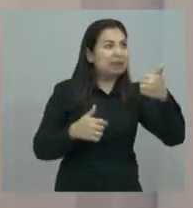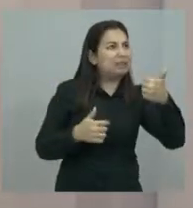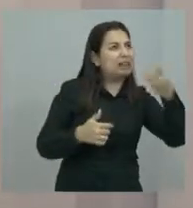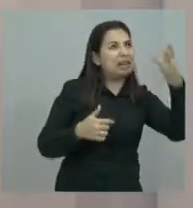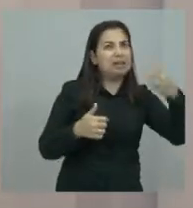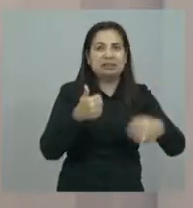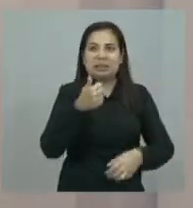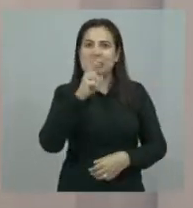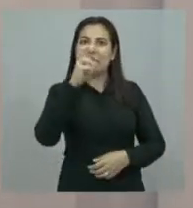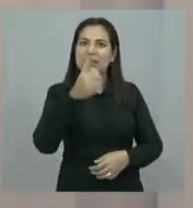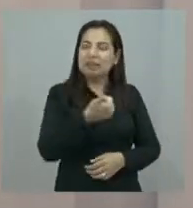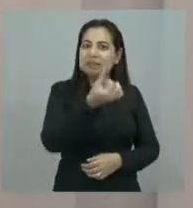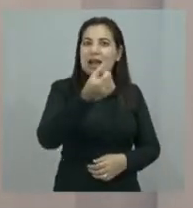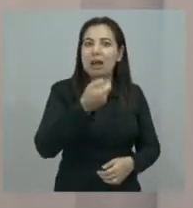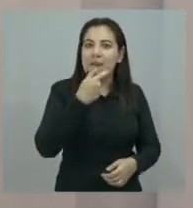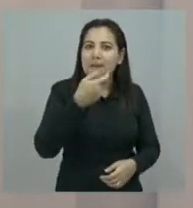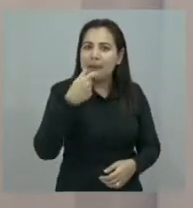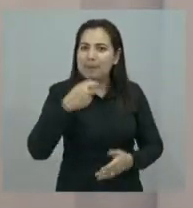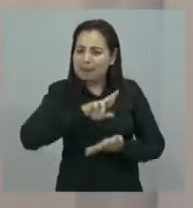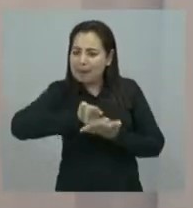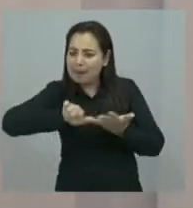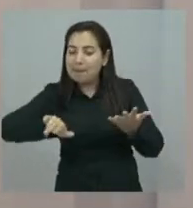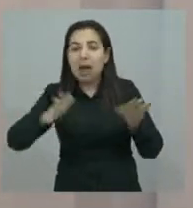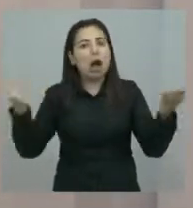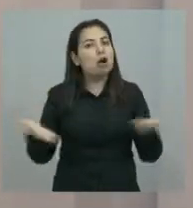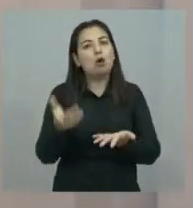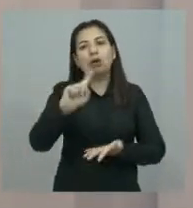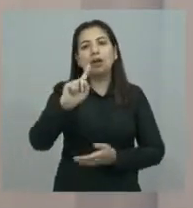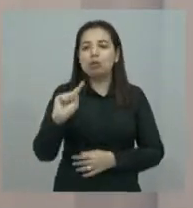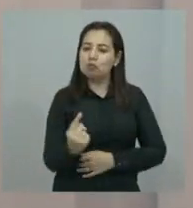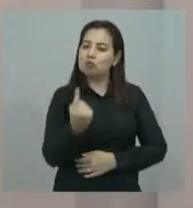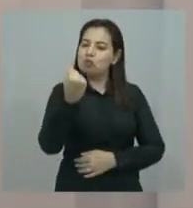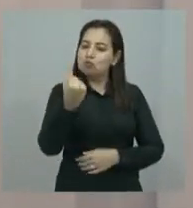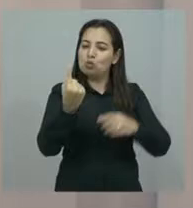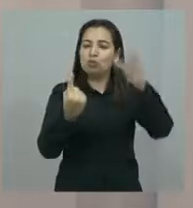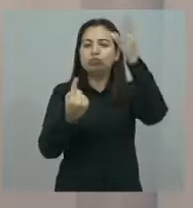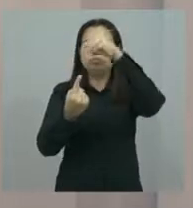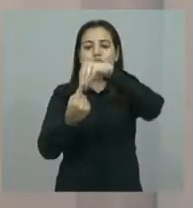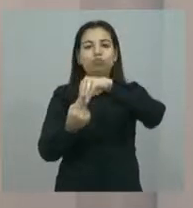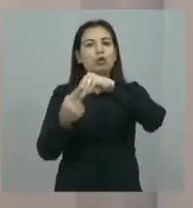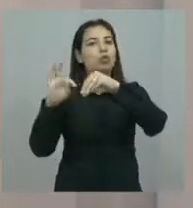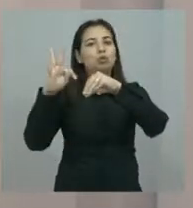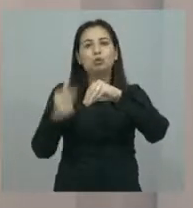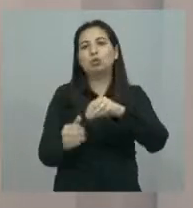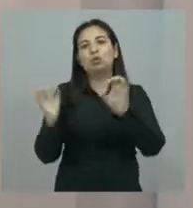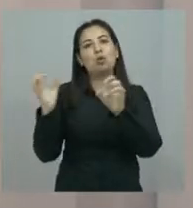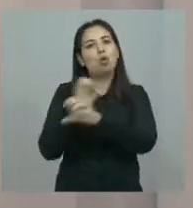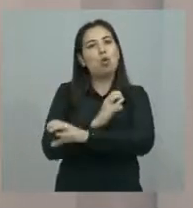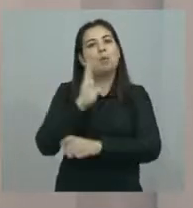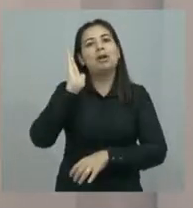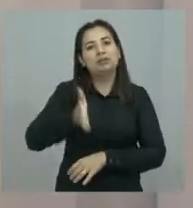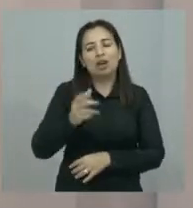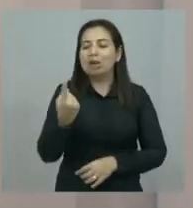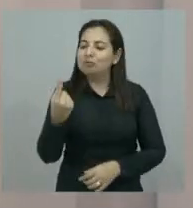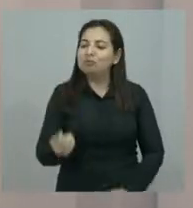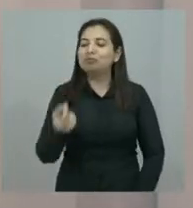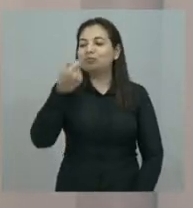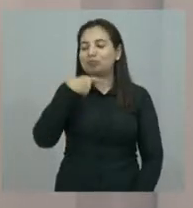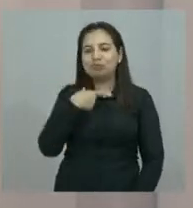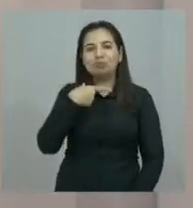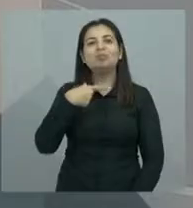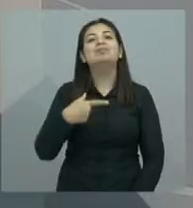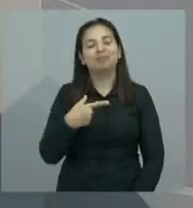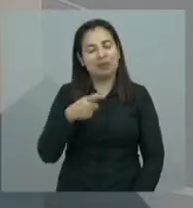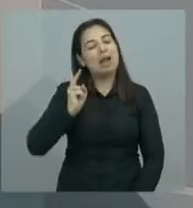toma 3 em 1. 3 comprimidos em um só. Aí se toma 6 comprimidos, 3, já está feito o seu esquema, né? É